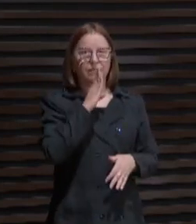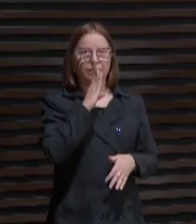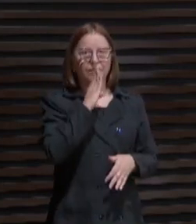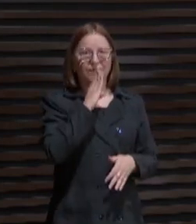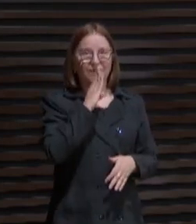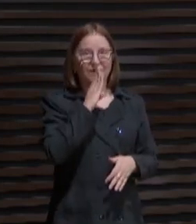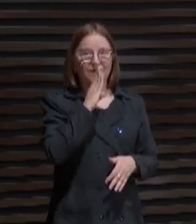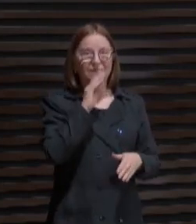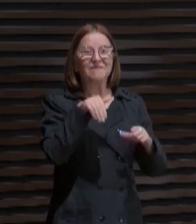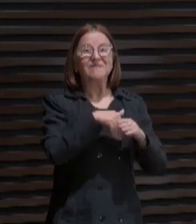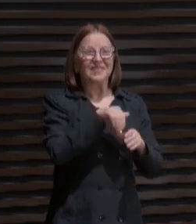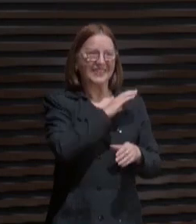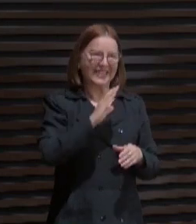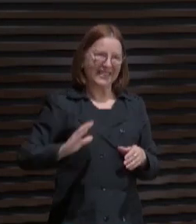Cristo.